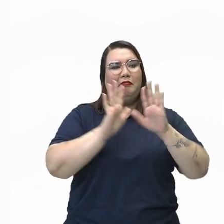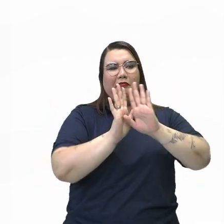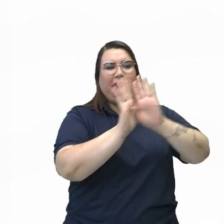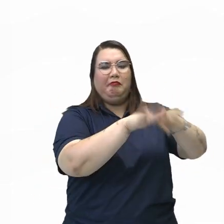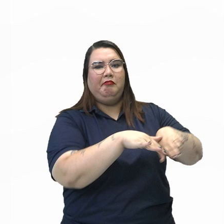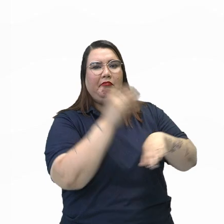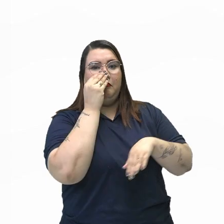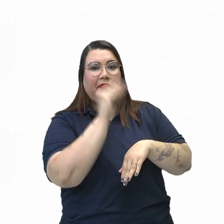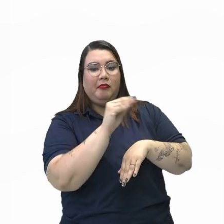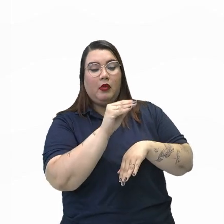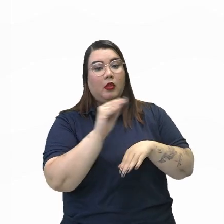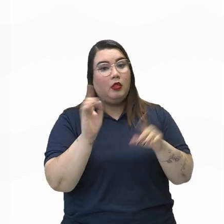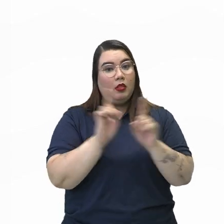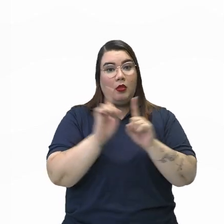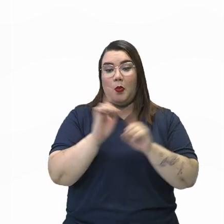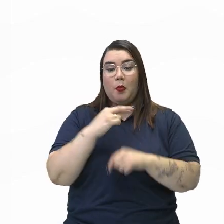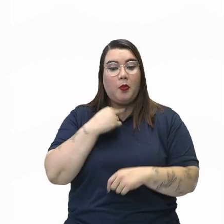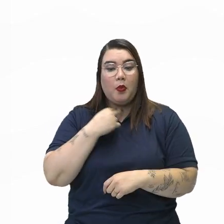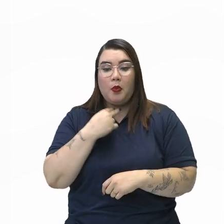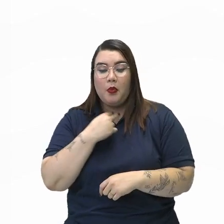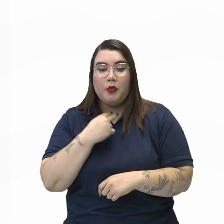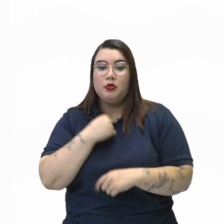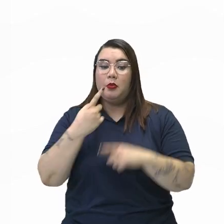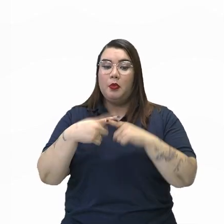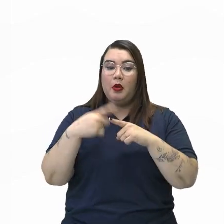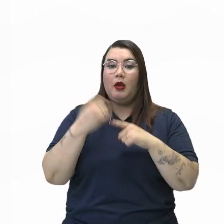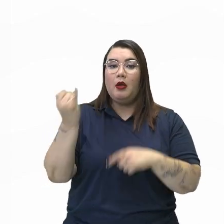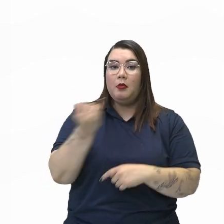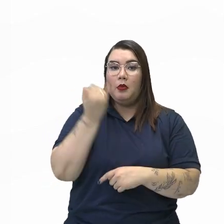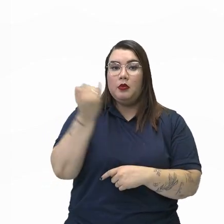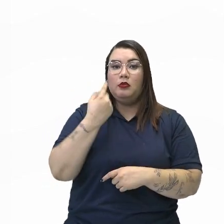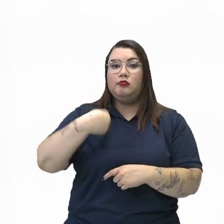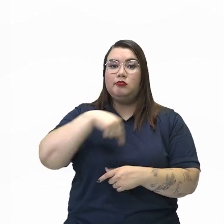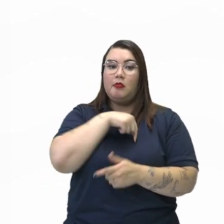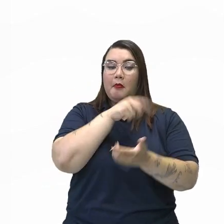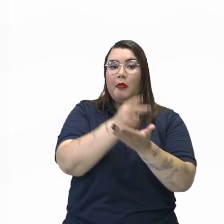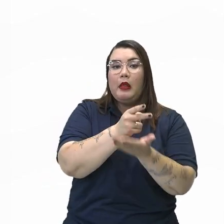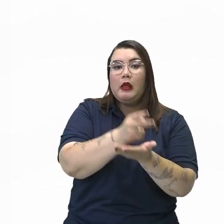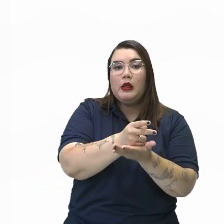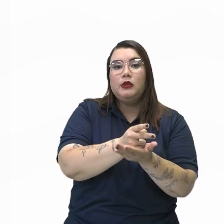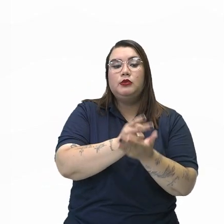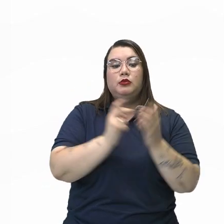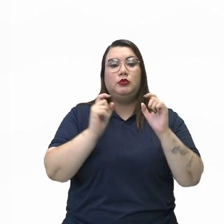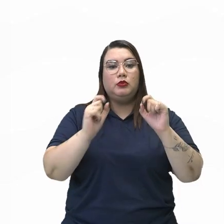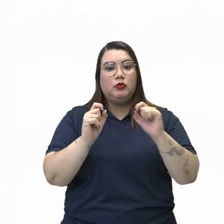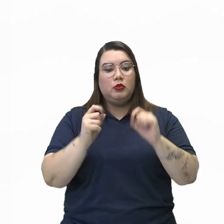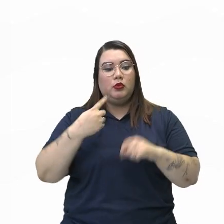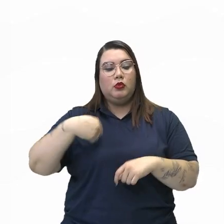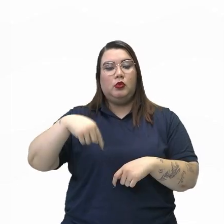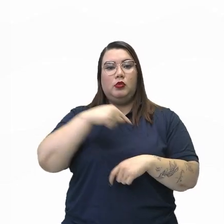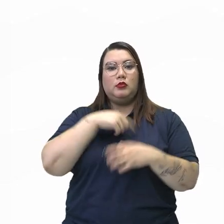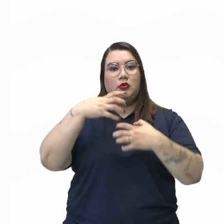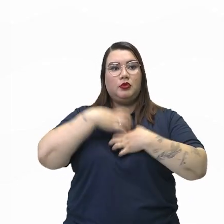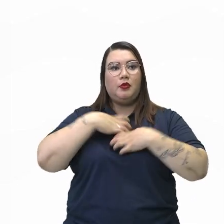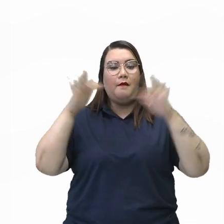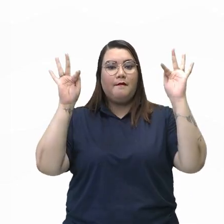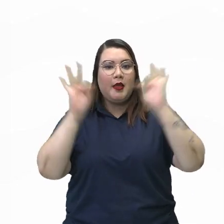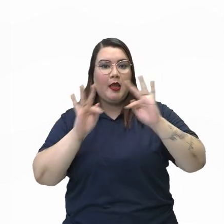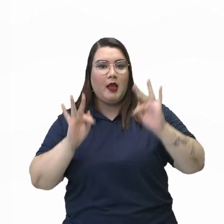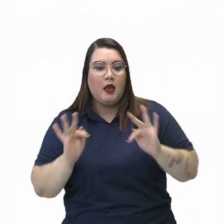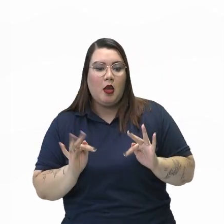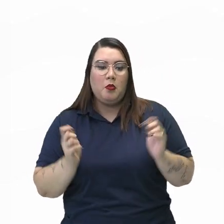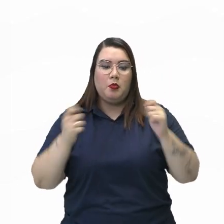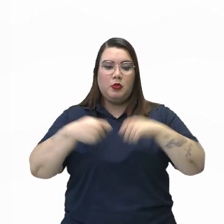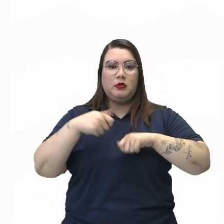Mas a gente não deve fazer isso porque elas são importantes para que a gente mantenha aí, né, o nosso humor, a nossa